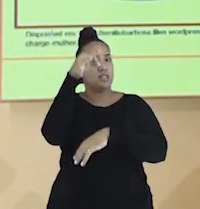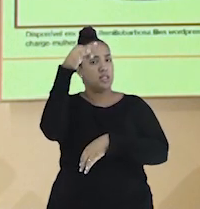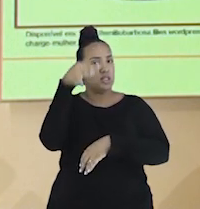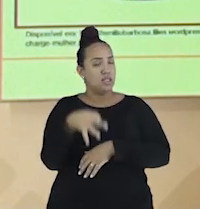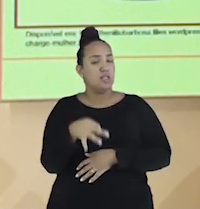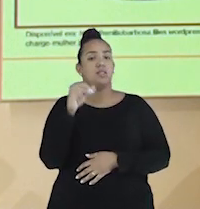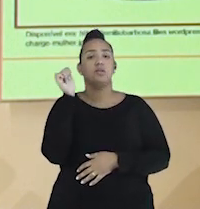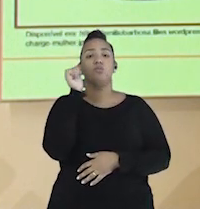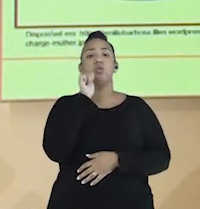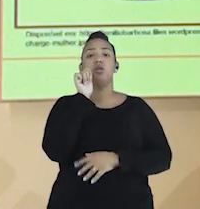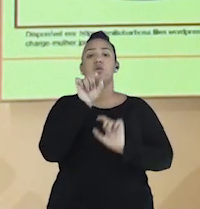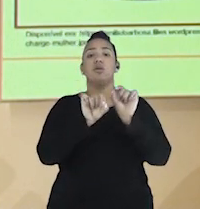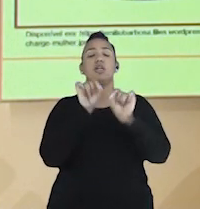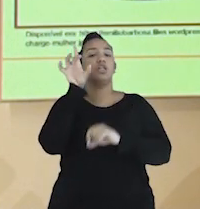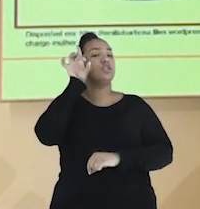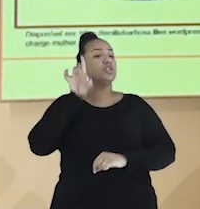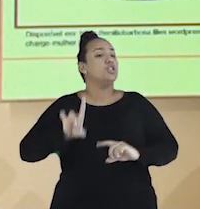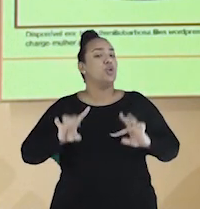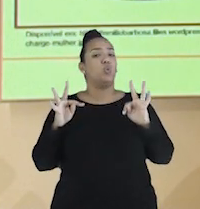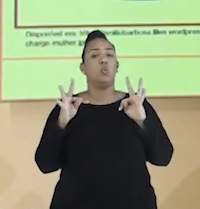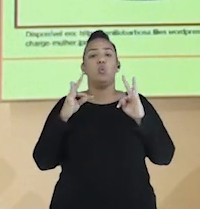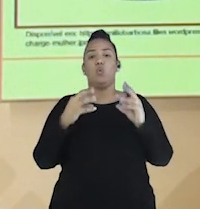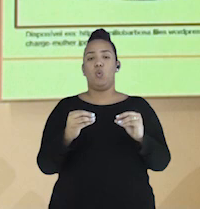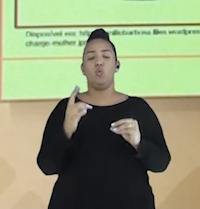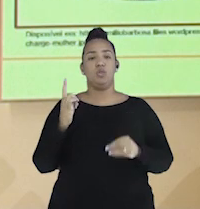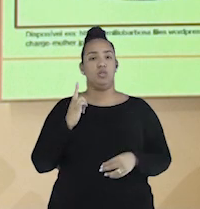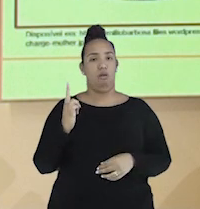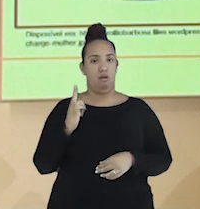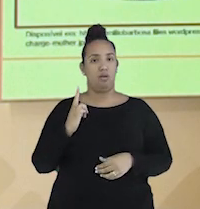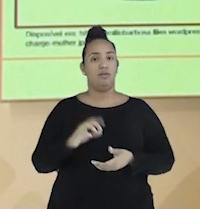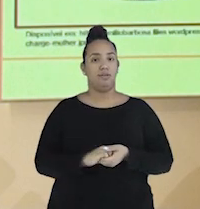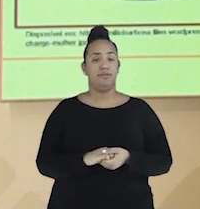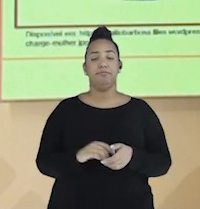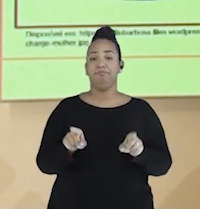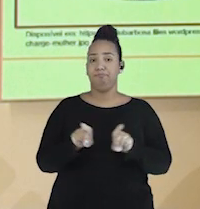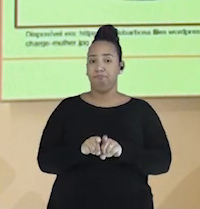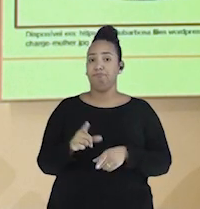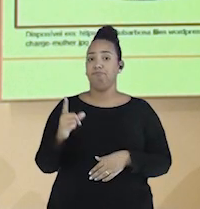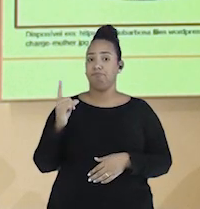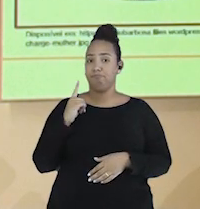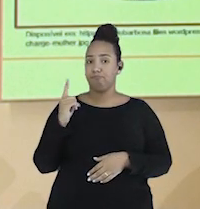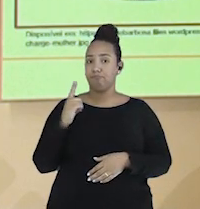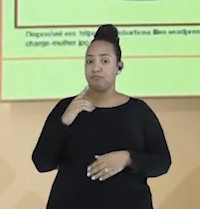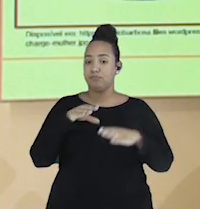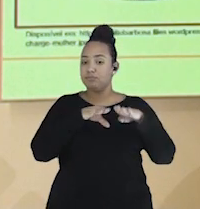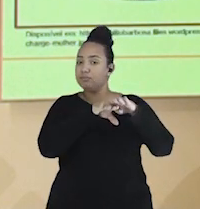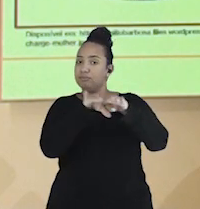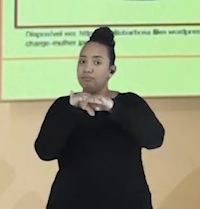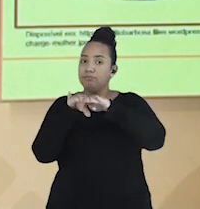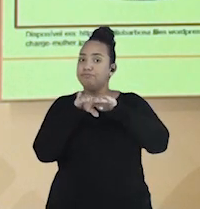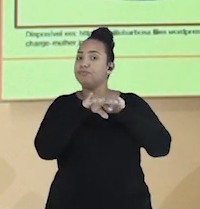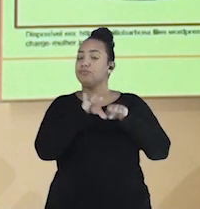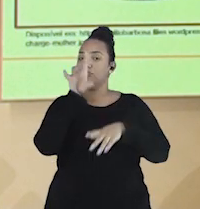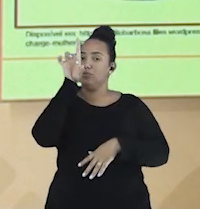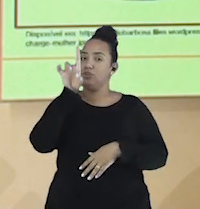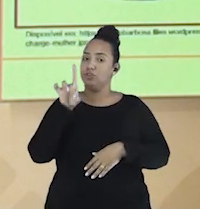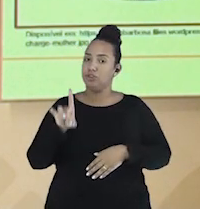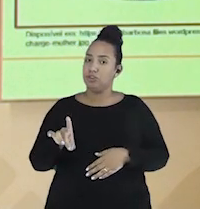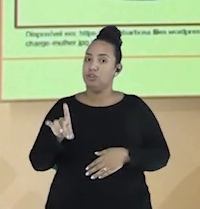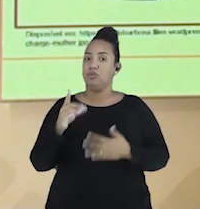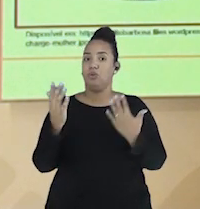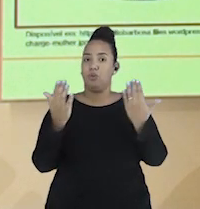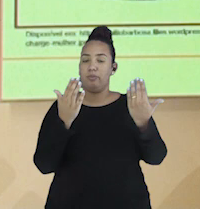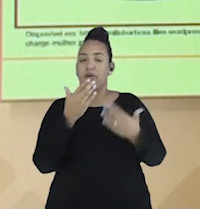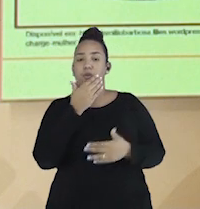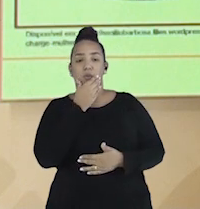estão tendo todos os seus direitos garantidos e estão sendo tratadas com igualdade de direitos